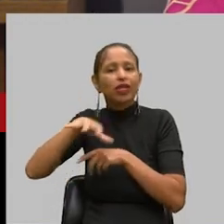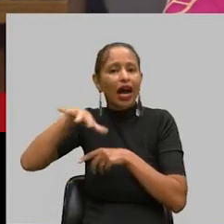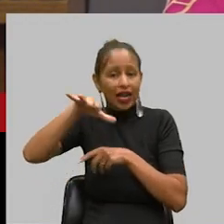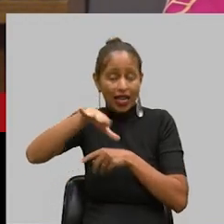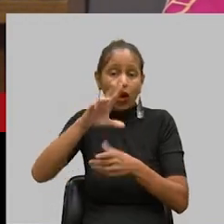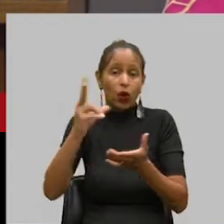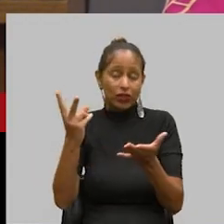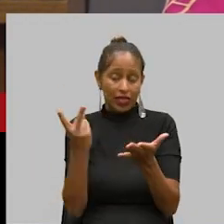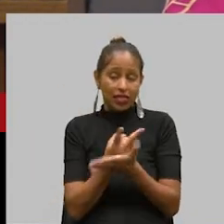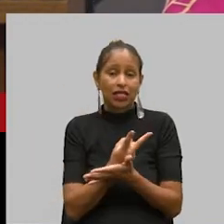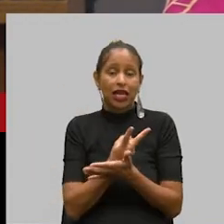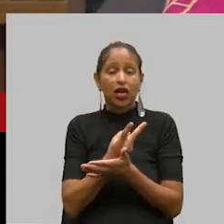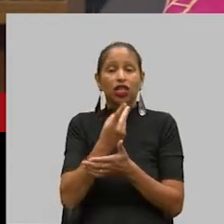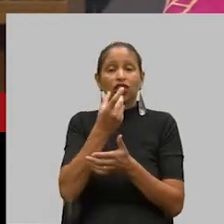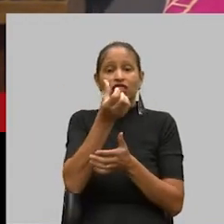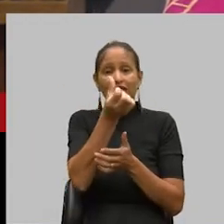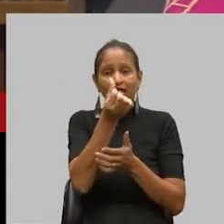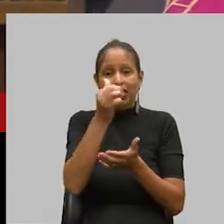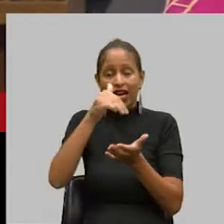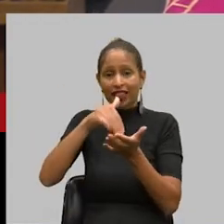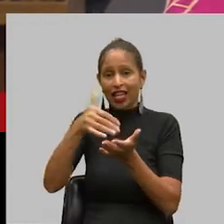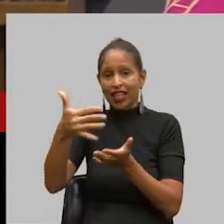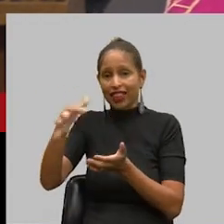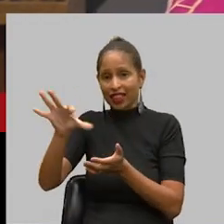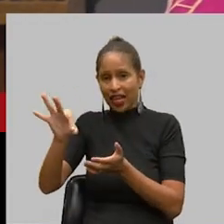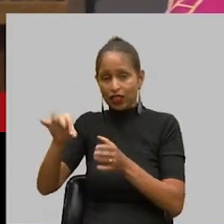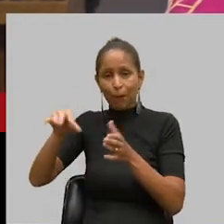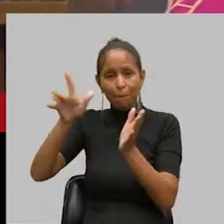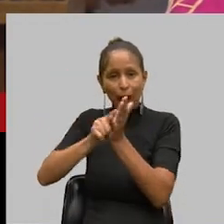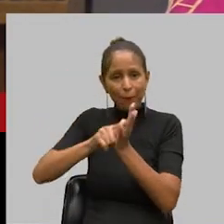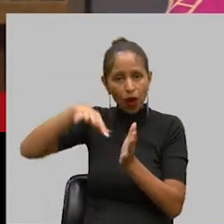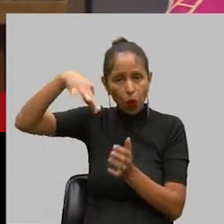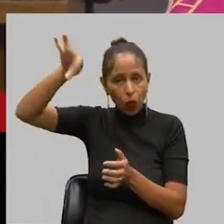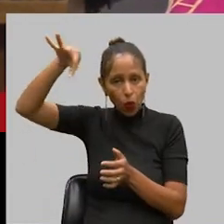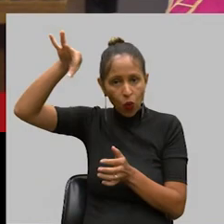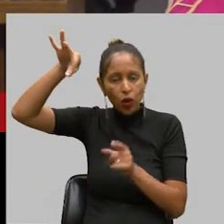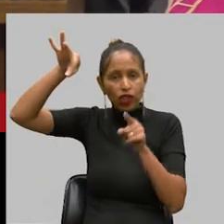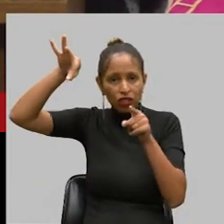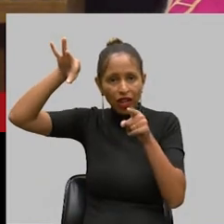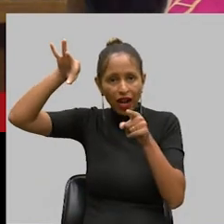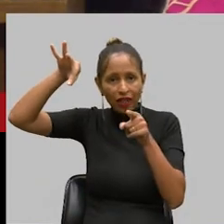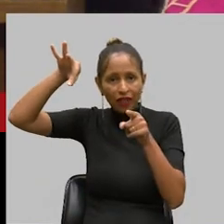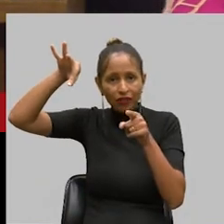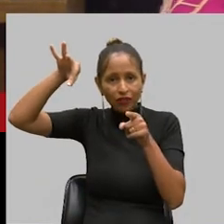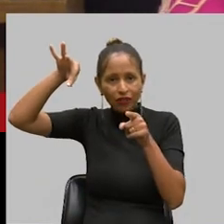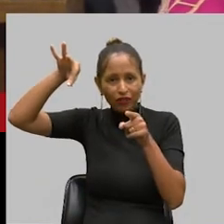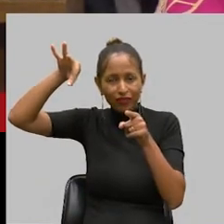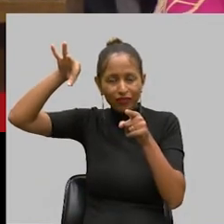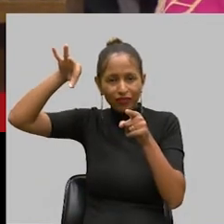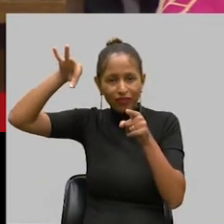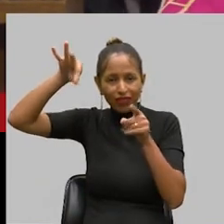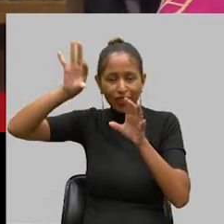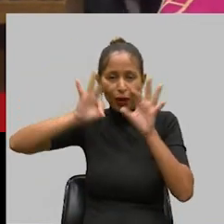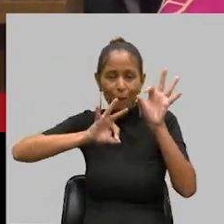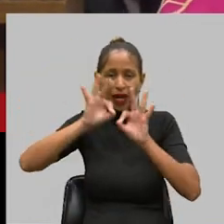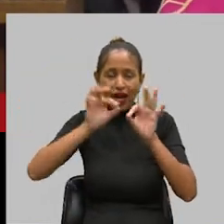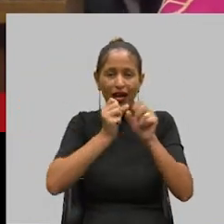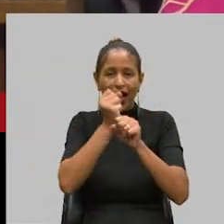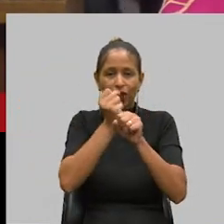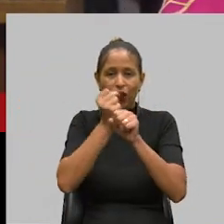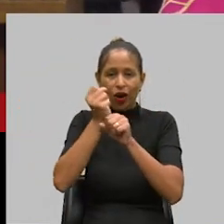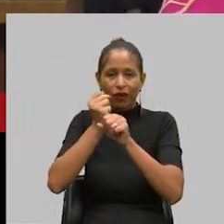acontecerão do dia 6 a 10 pegou aí o panfletinho ó esse aqui ó tá aí juntos para servir plano plurianual de ações